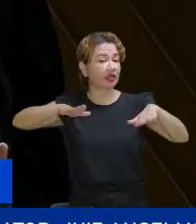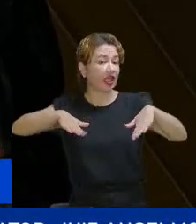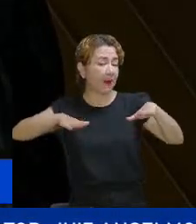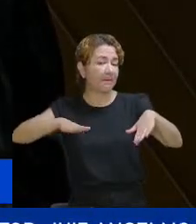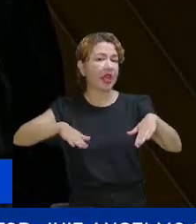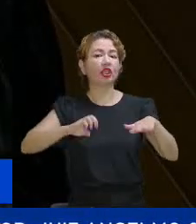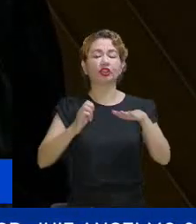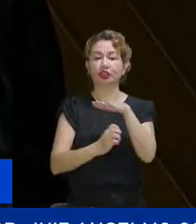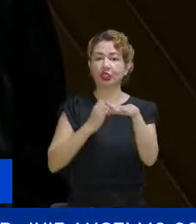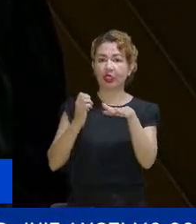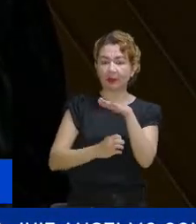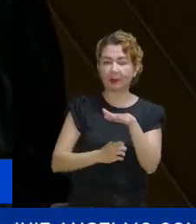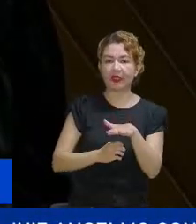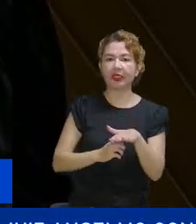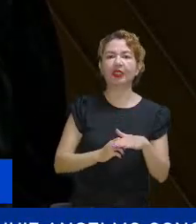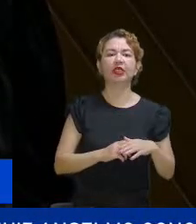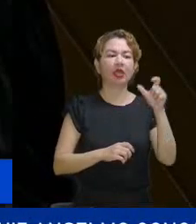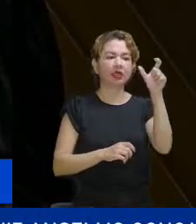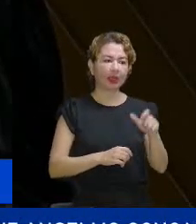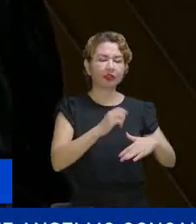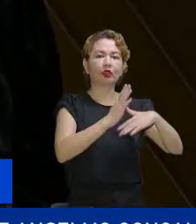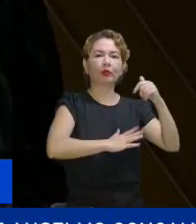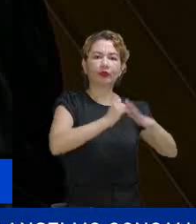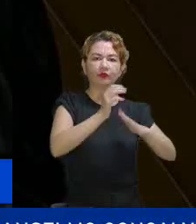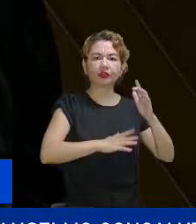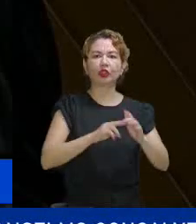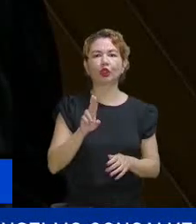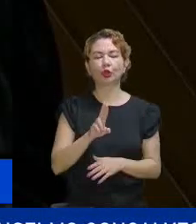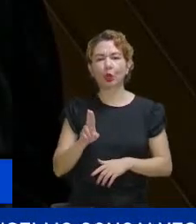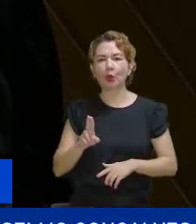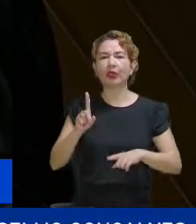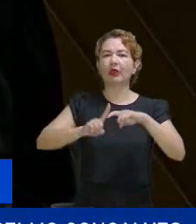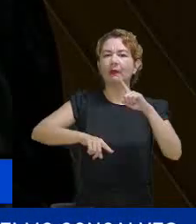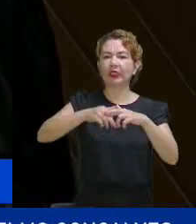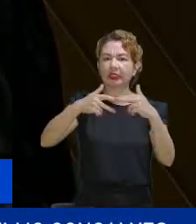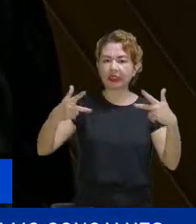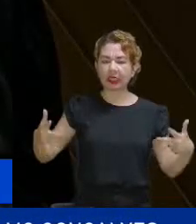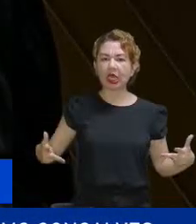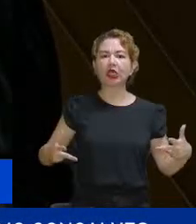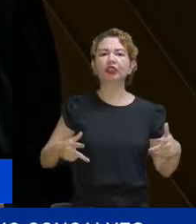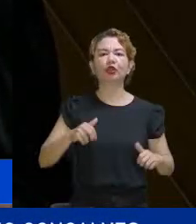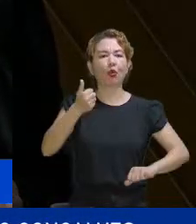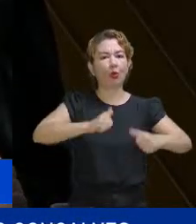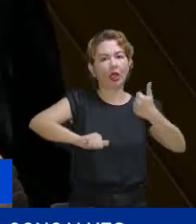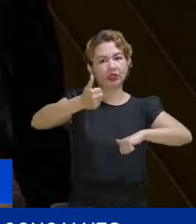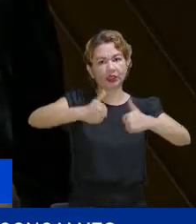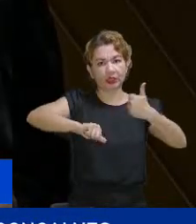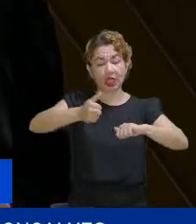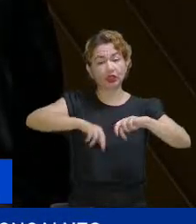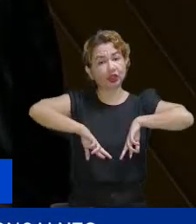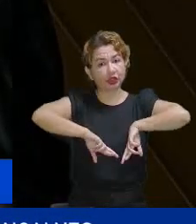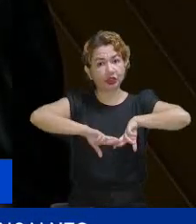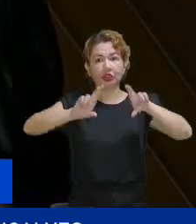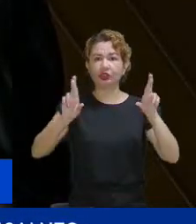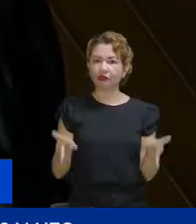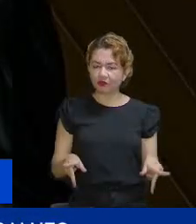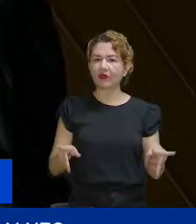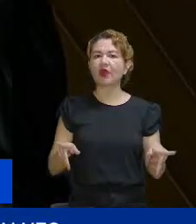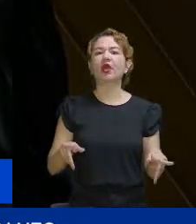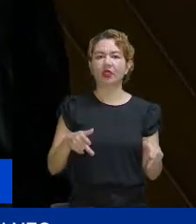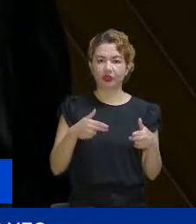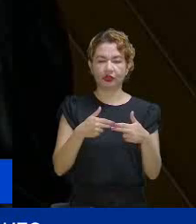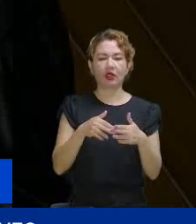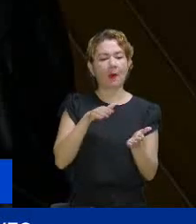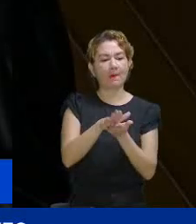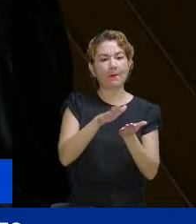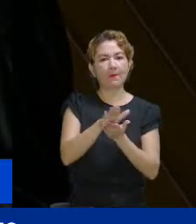ou empresa escolhida, considerando renome, equipamentos e qualidade, que, diferentemente das despesas com